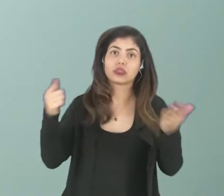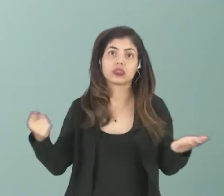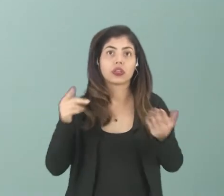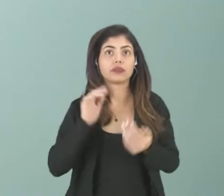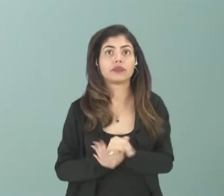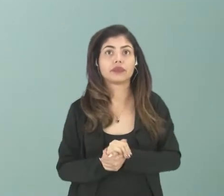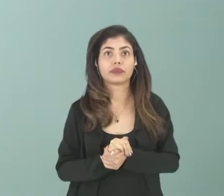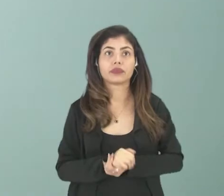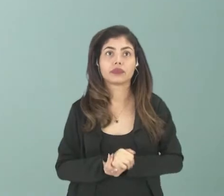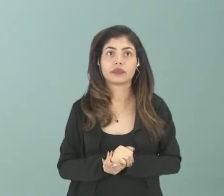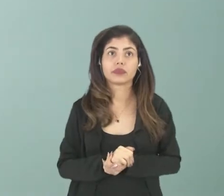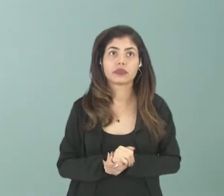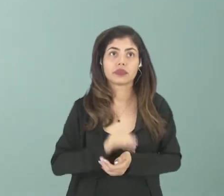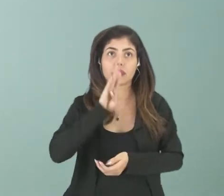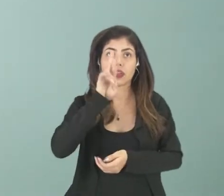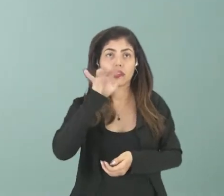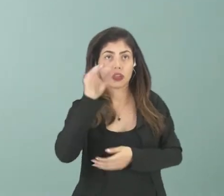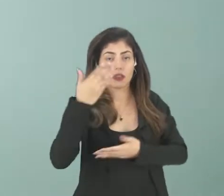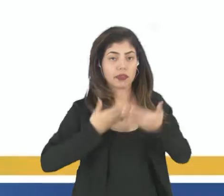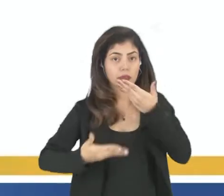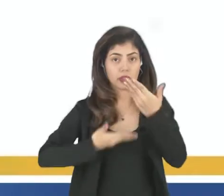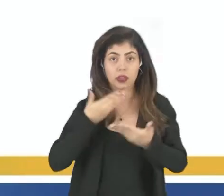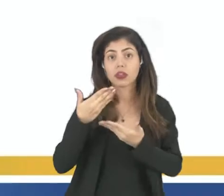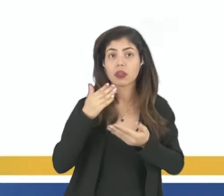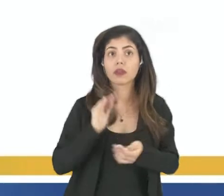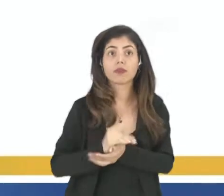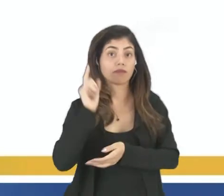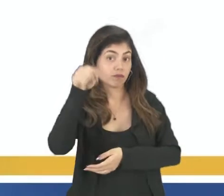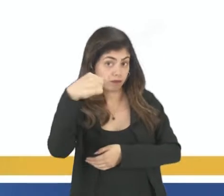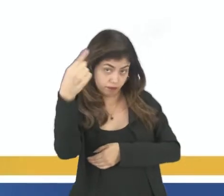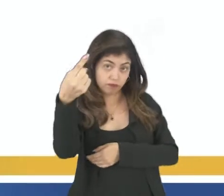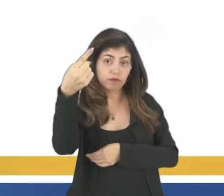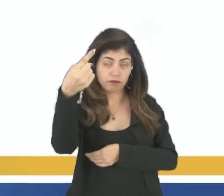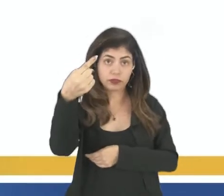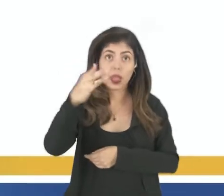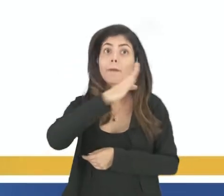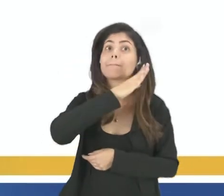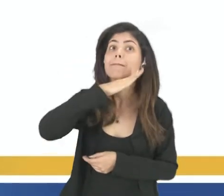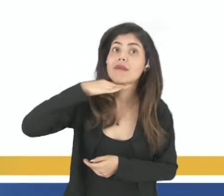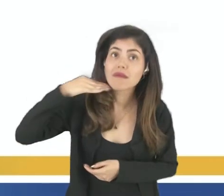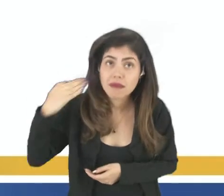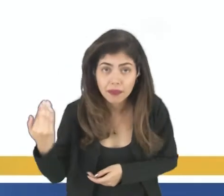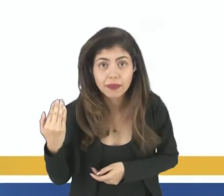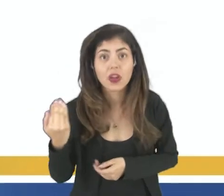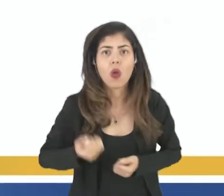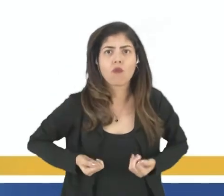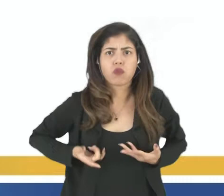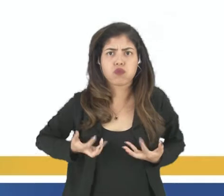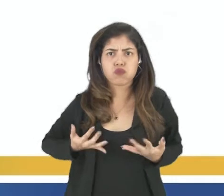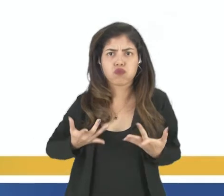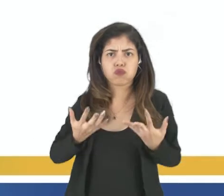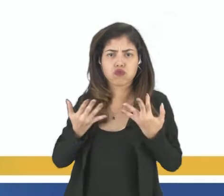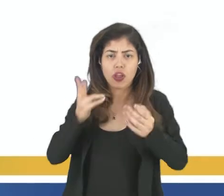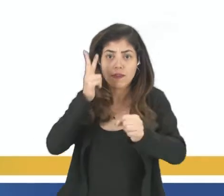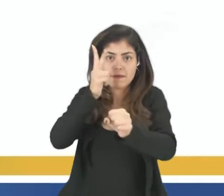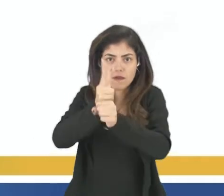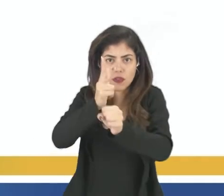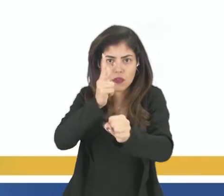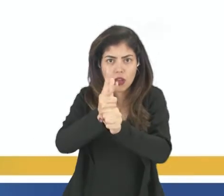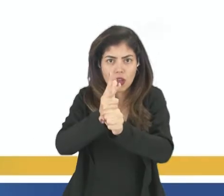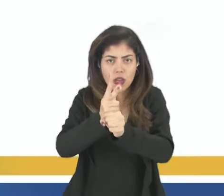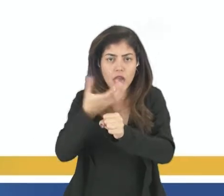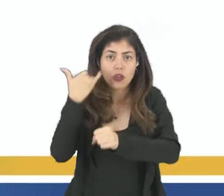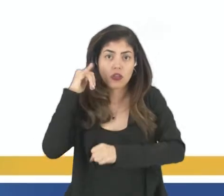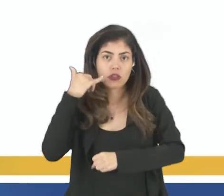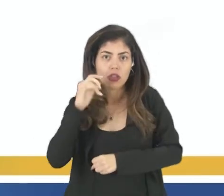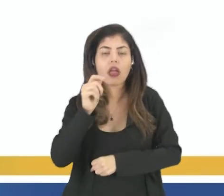coloquei uma legenda, né, barbárie compartilhada. Então as pessoas foram lá, mataram, queimaram e filmaram no